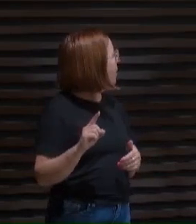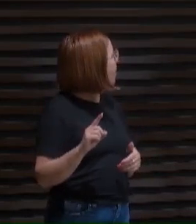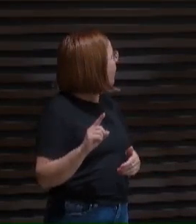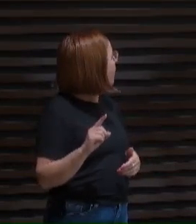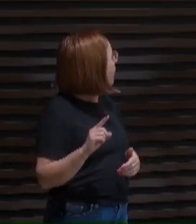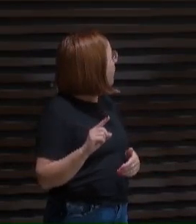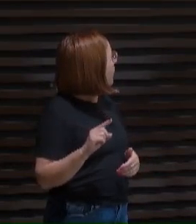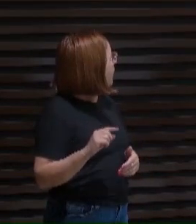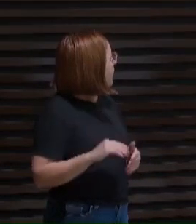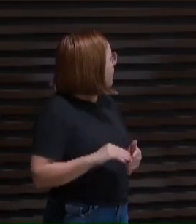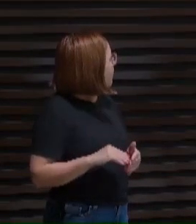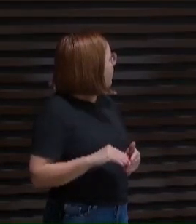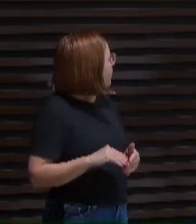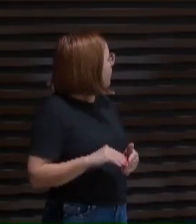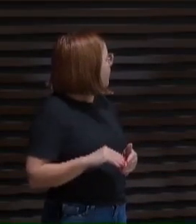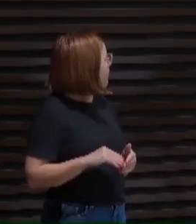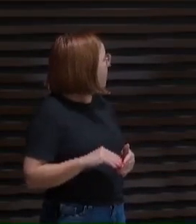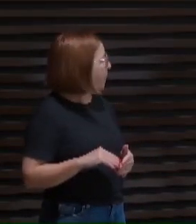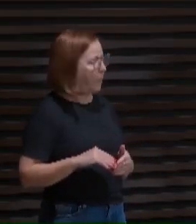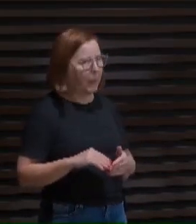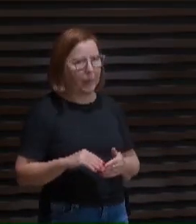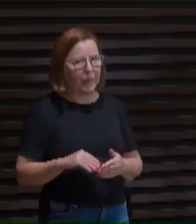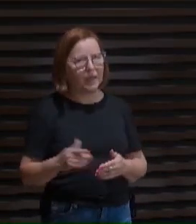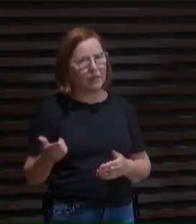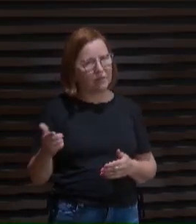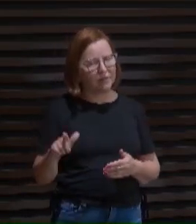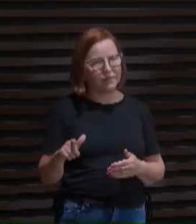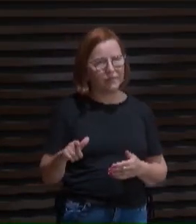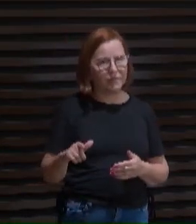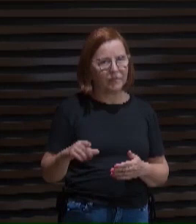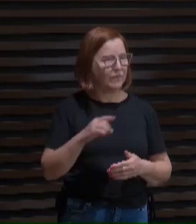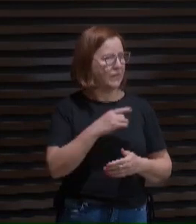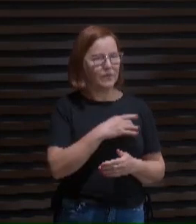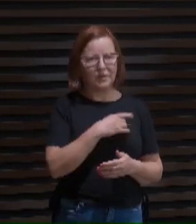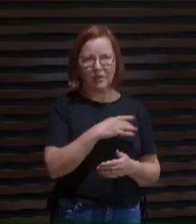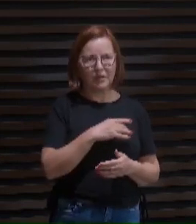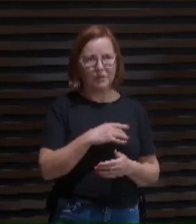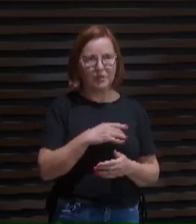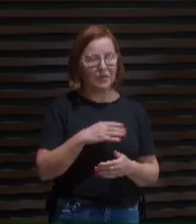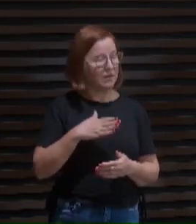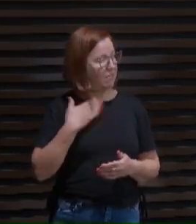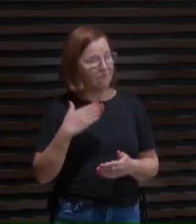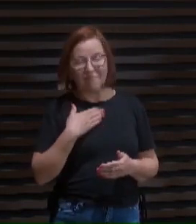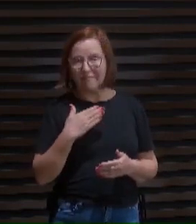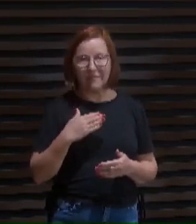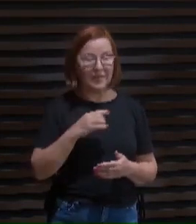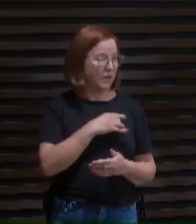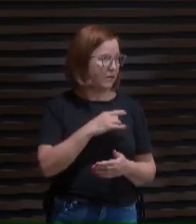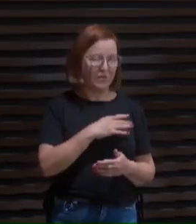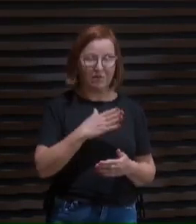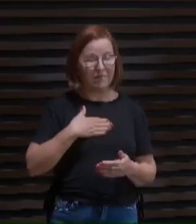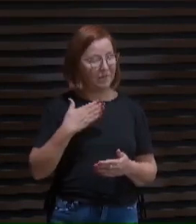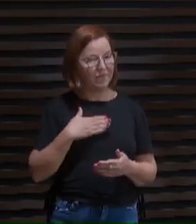isso. Até acabar o capítulo ele vai dizendo: não temais, não vos assusteis. Não temais, não